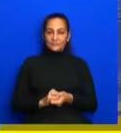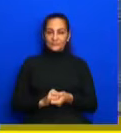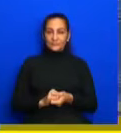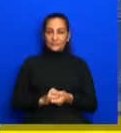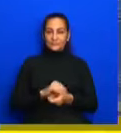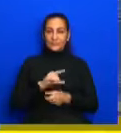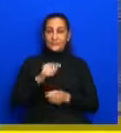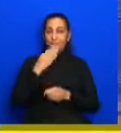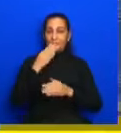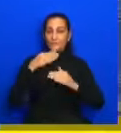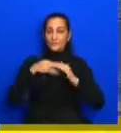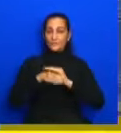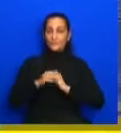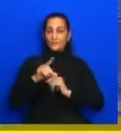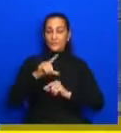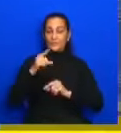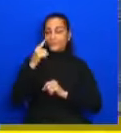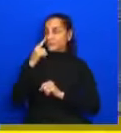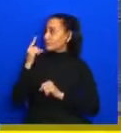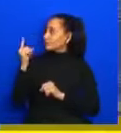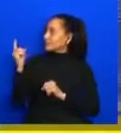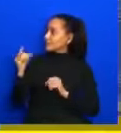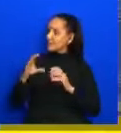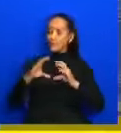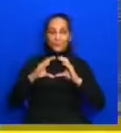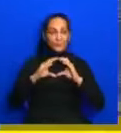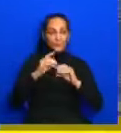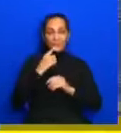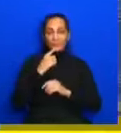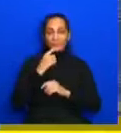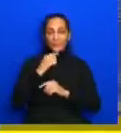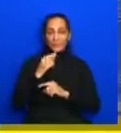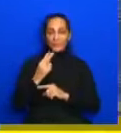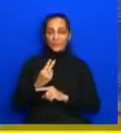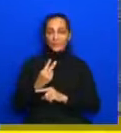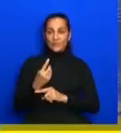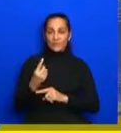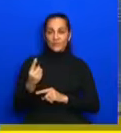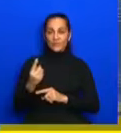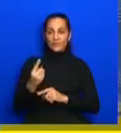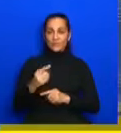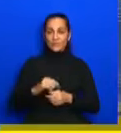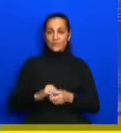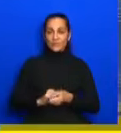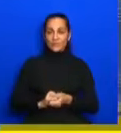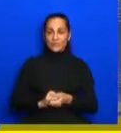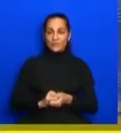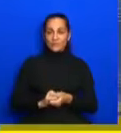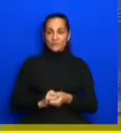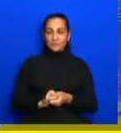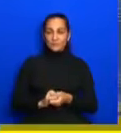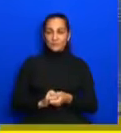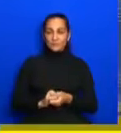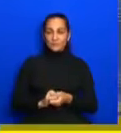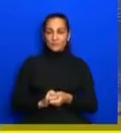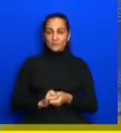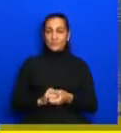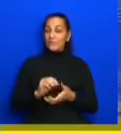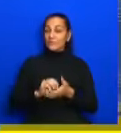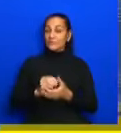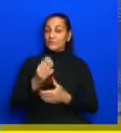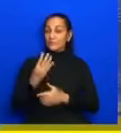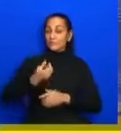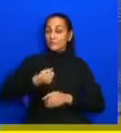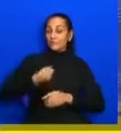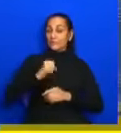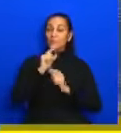É o sorteio da Time Mania, mais um número na tela. Bola vermelha 21, vermelha número 21. Ainda faltam